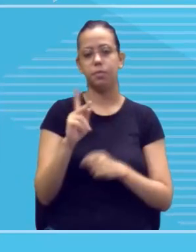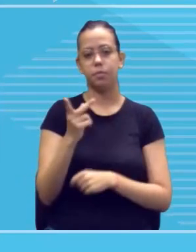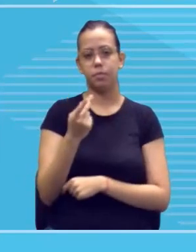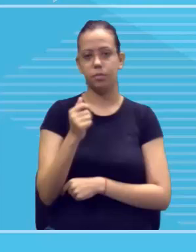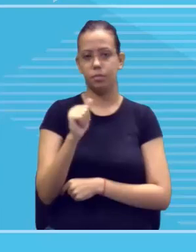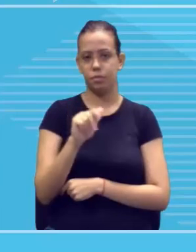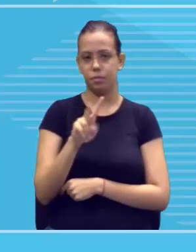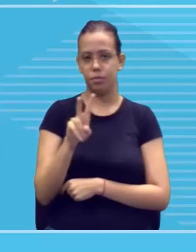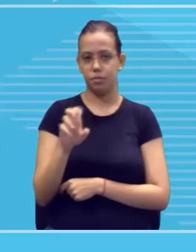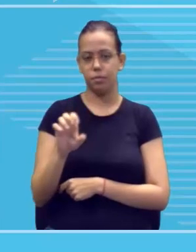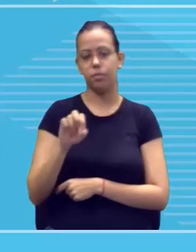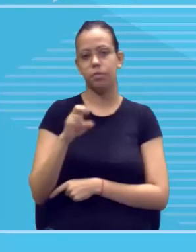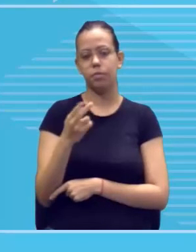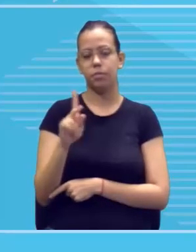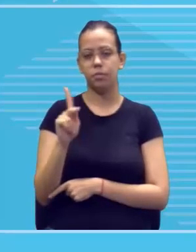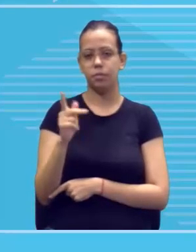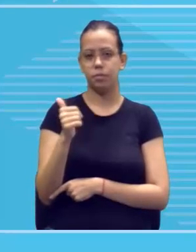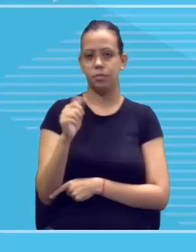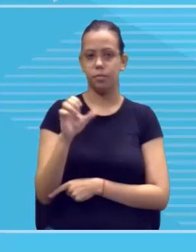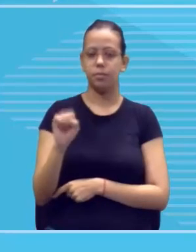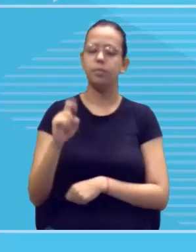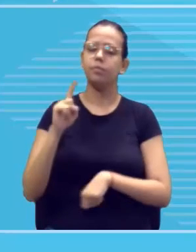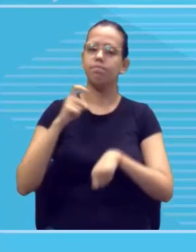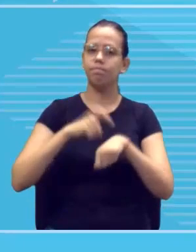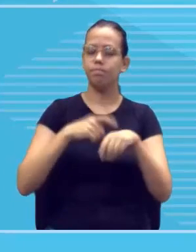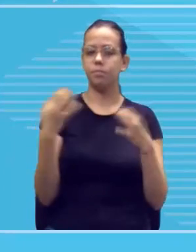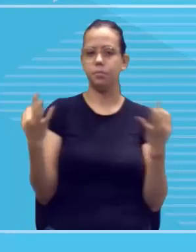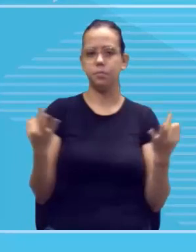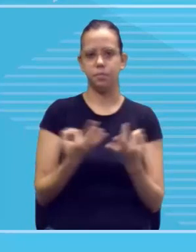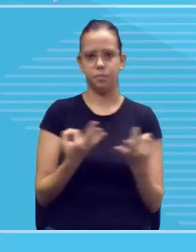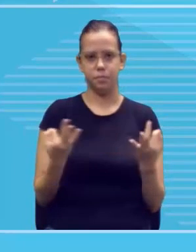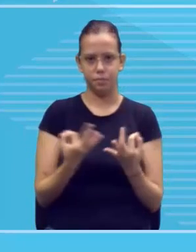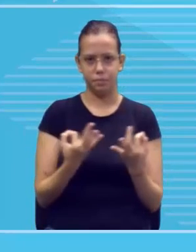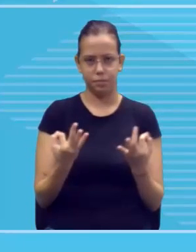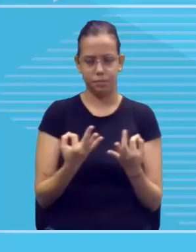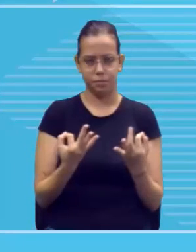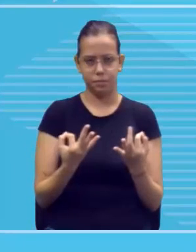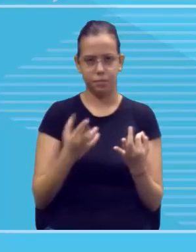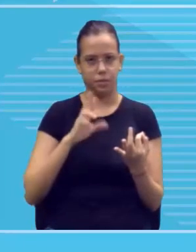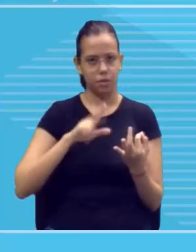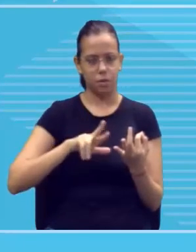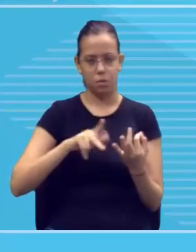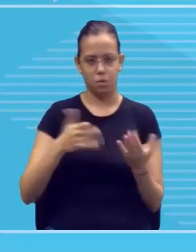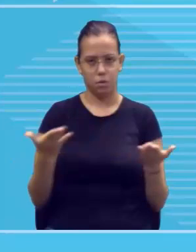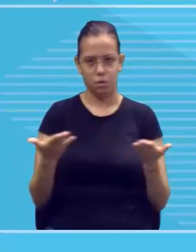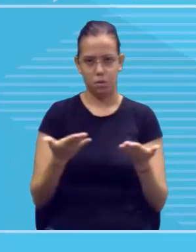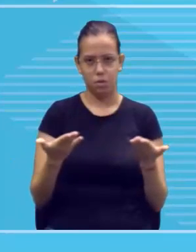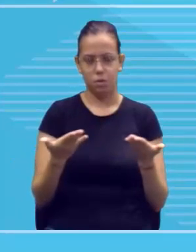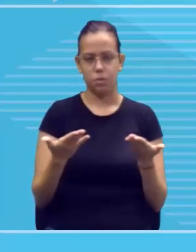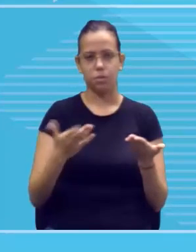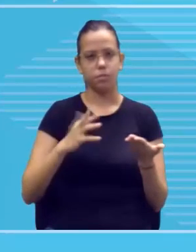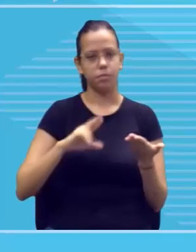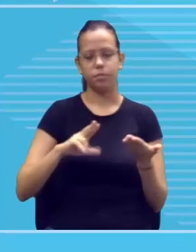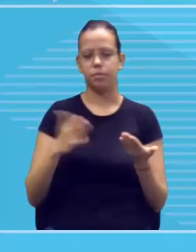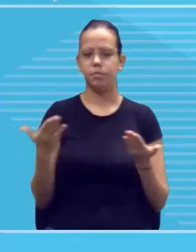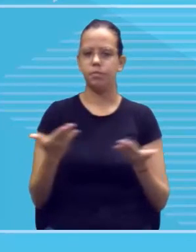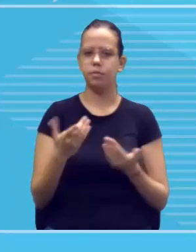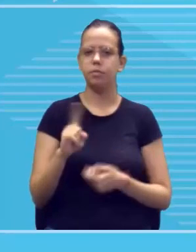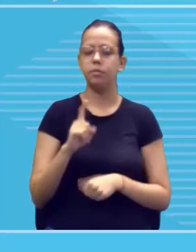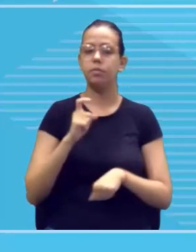ou has sendo utilizado para tempos perfeitos não é o caso não é o caso